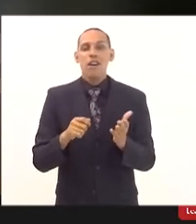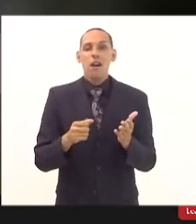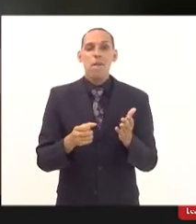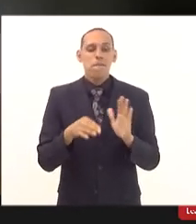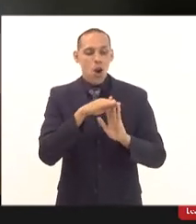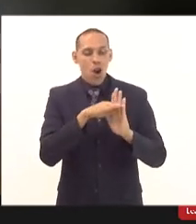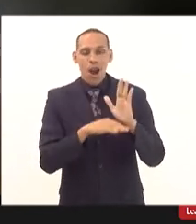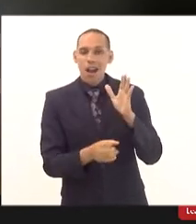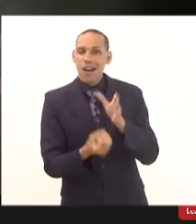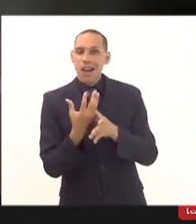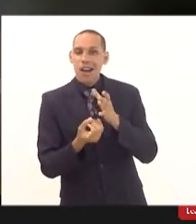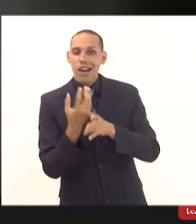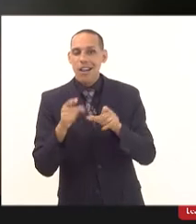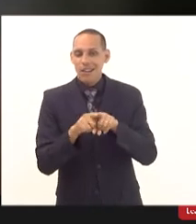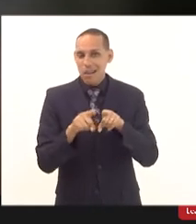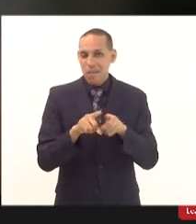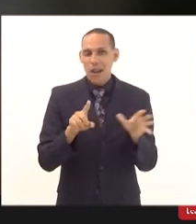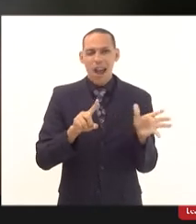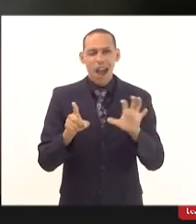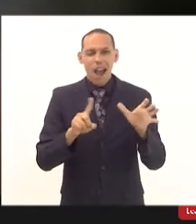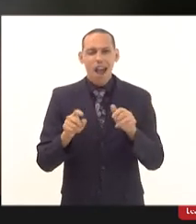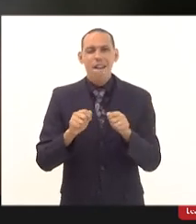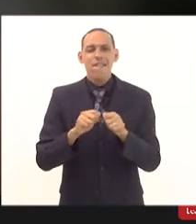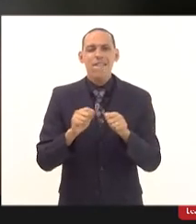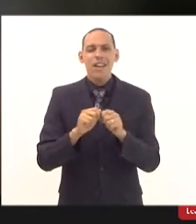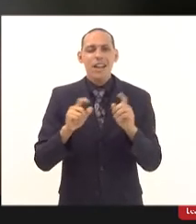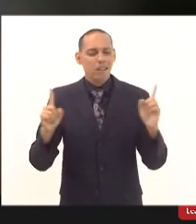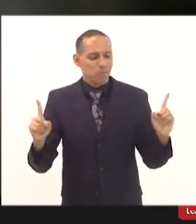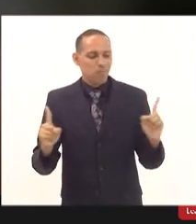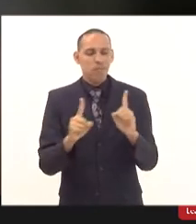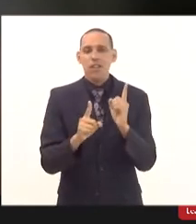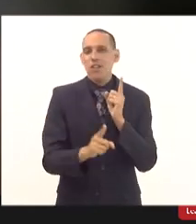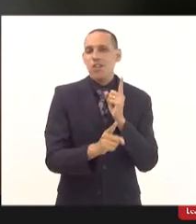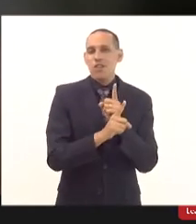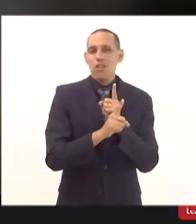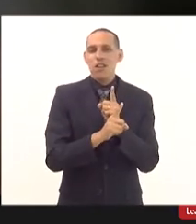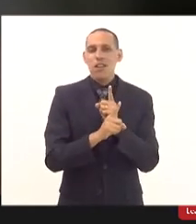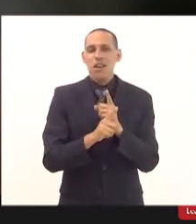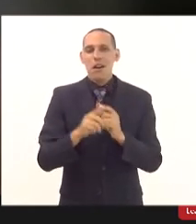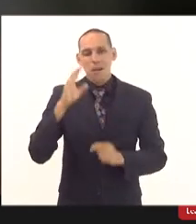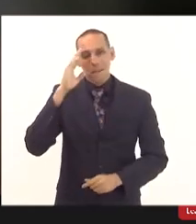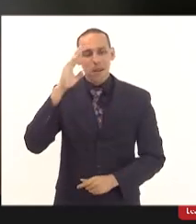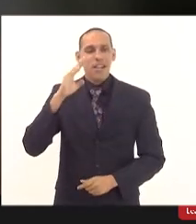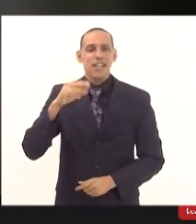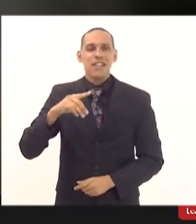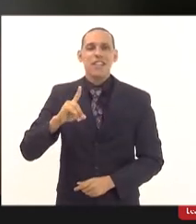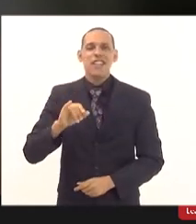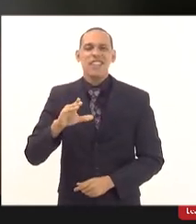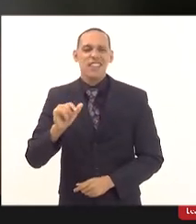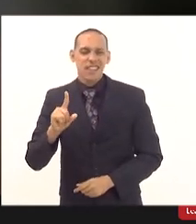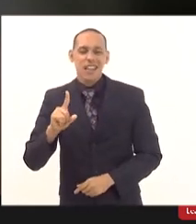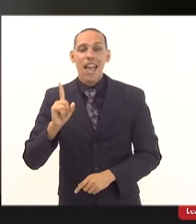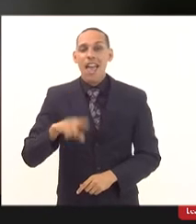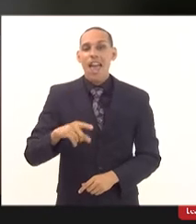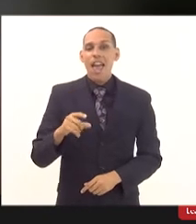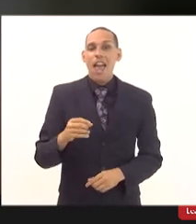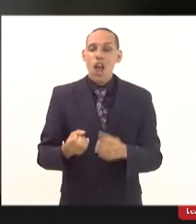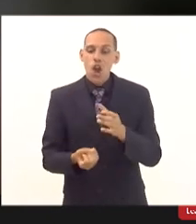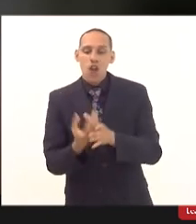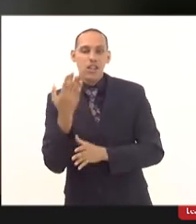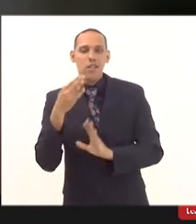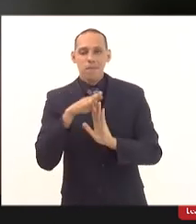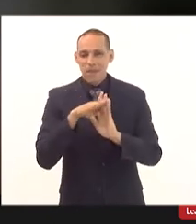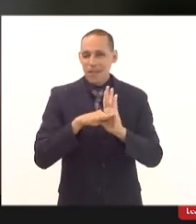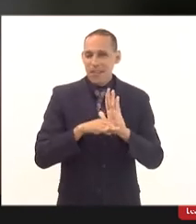programas e fazendo radiofonização de contas de mestre dividir para um programa chamado origens que anos depois